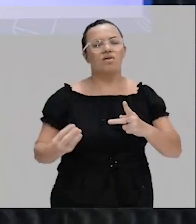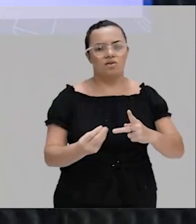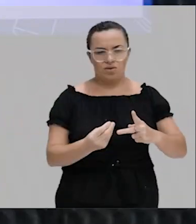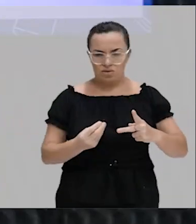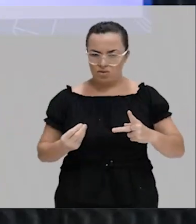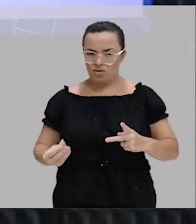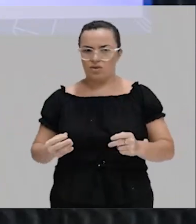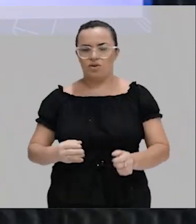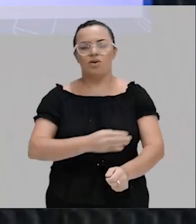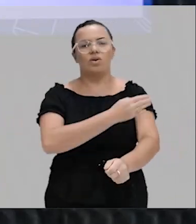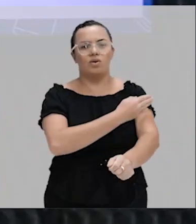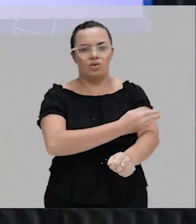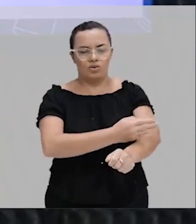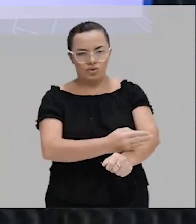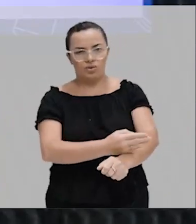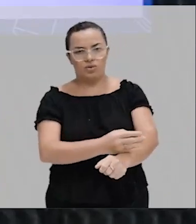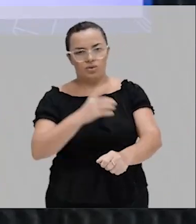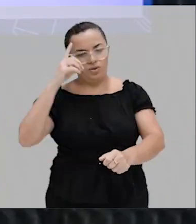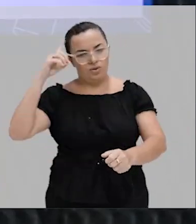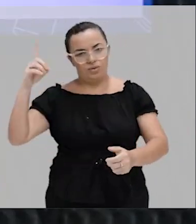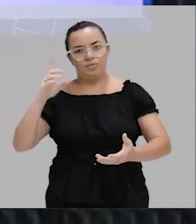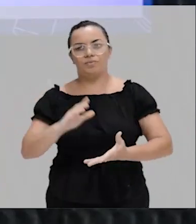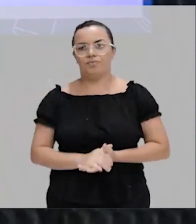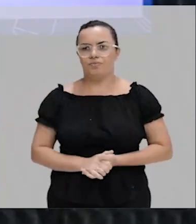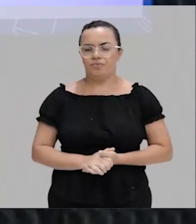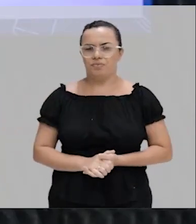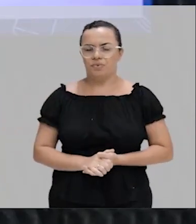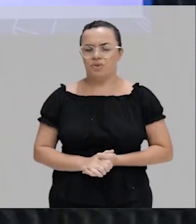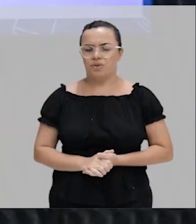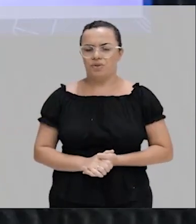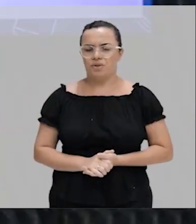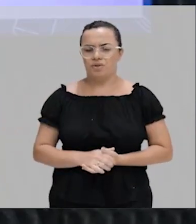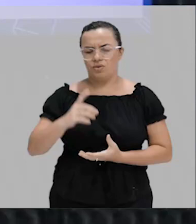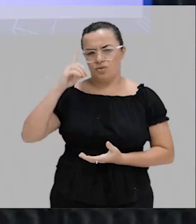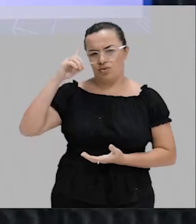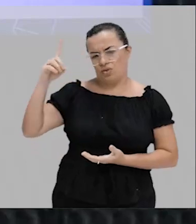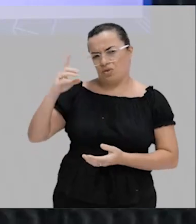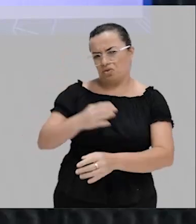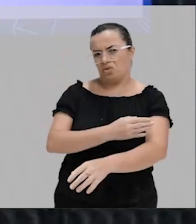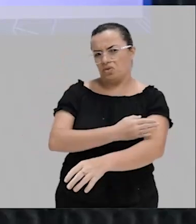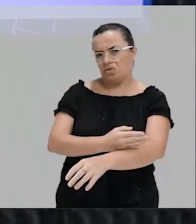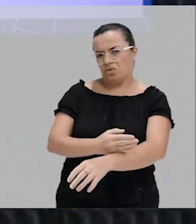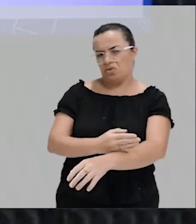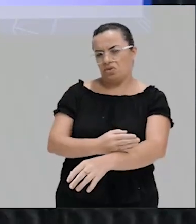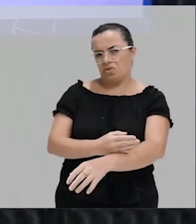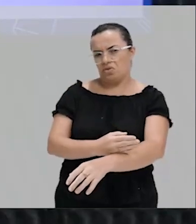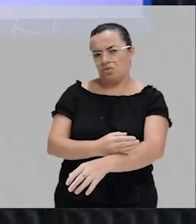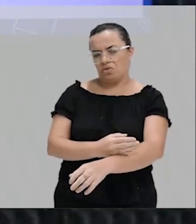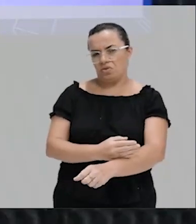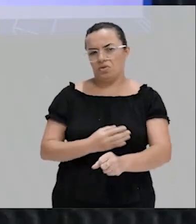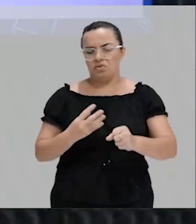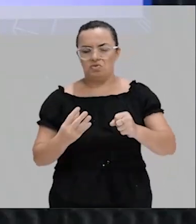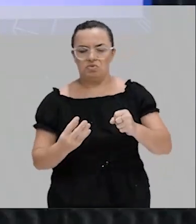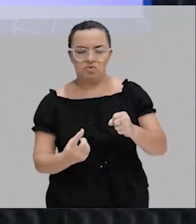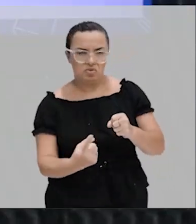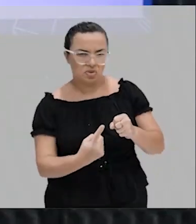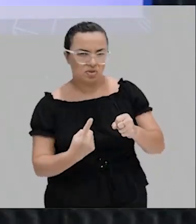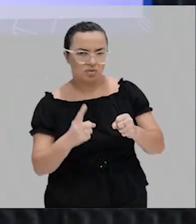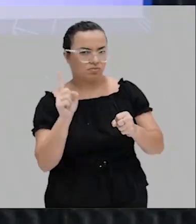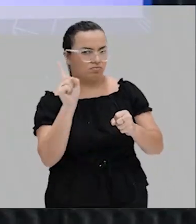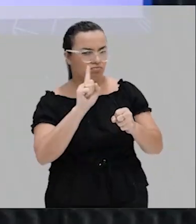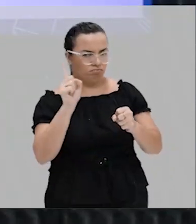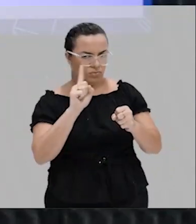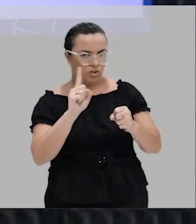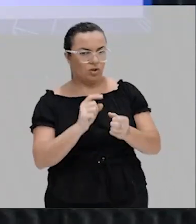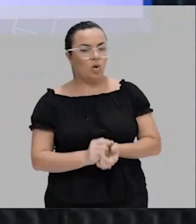utilizar assim no nosso dia a dia, né, turma? Como é que a gente diz? A gente diz, você viu o meu óculos? Né? Geralmente a gente utiliza assim, mas o correto seria